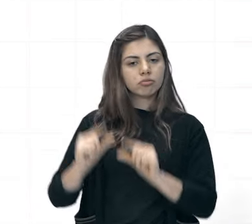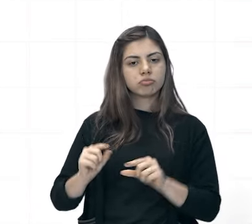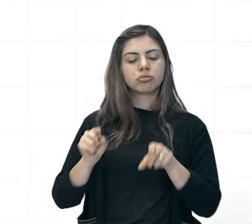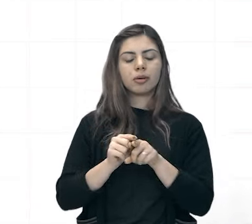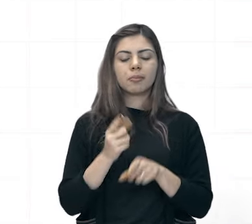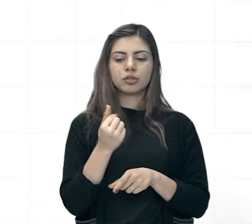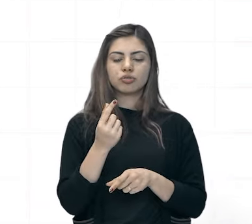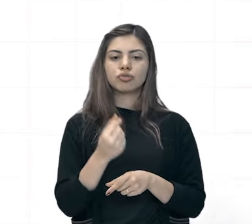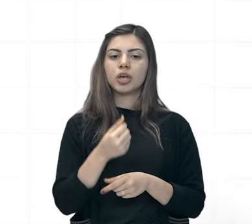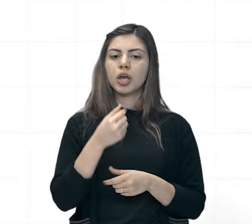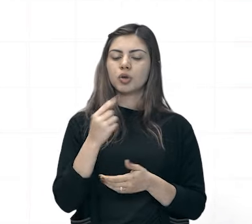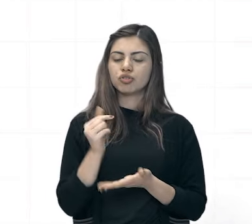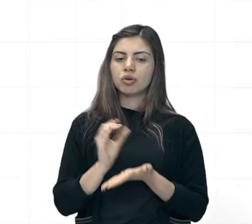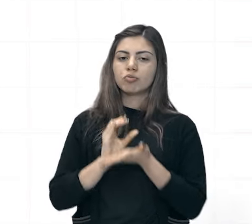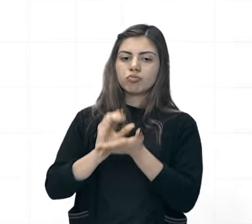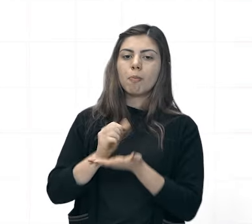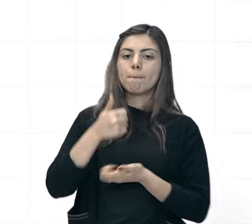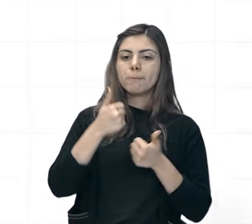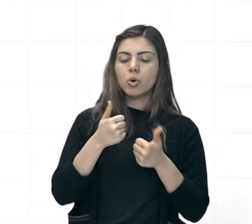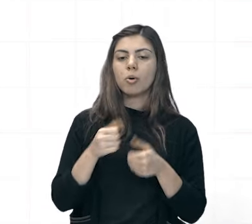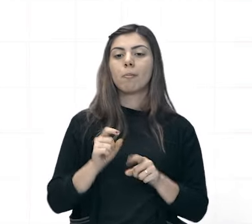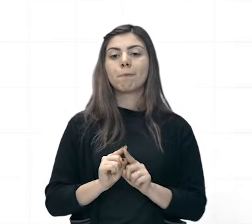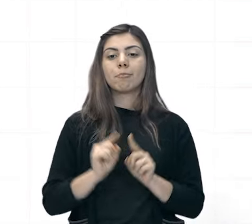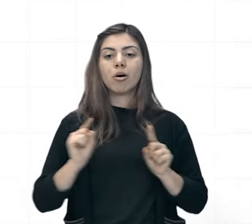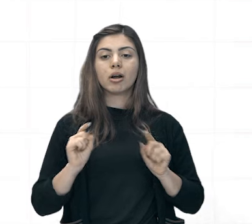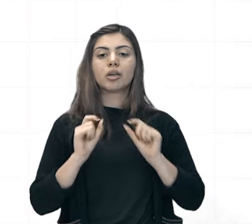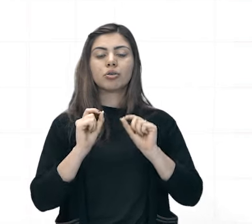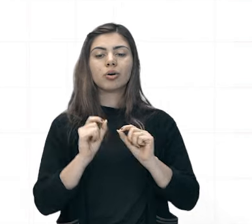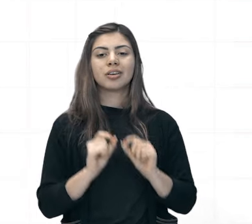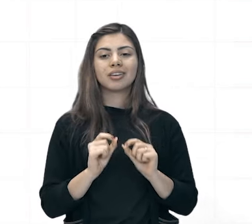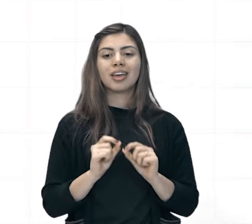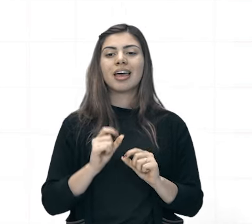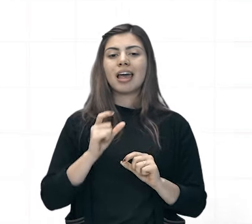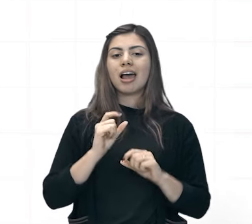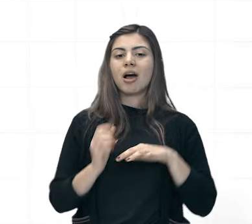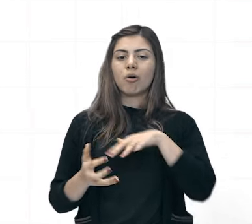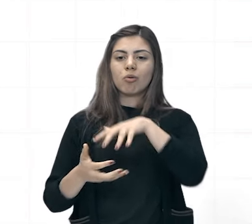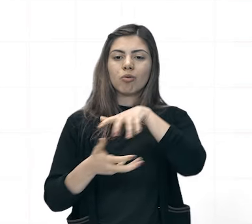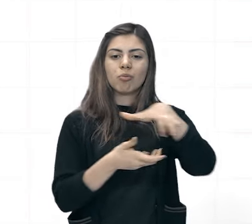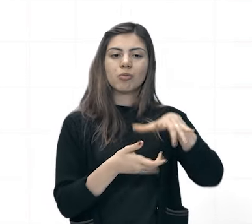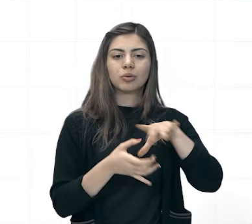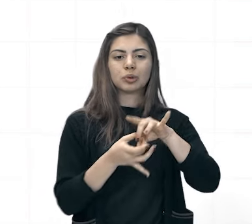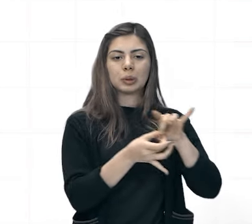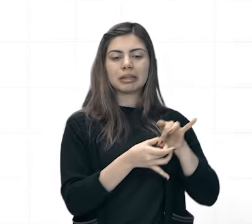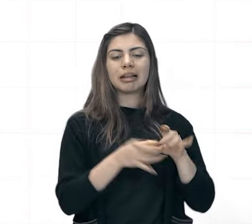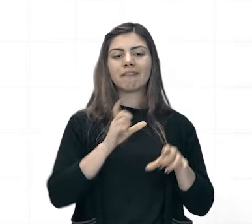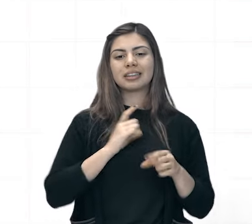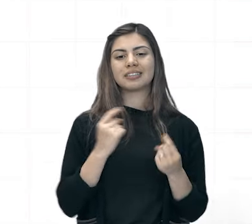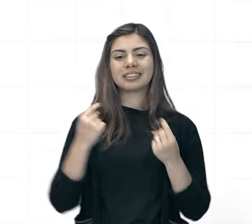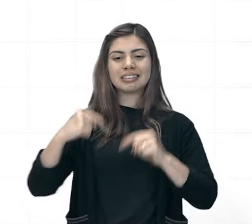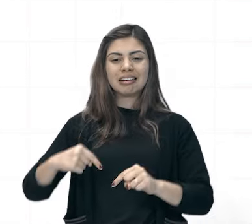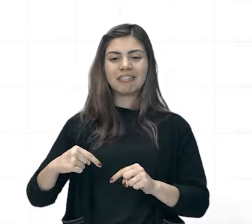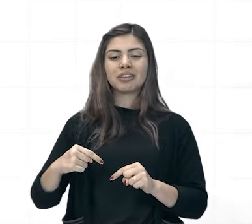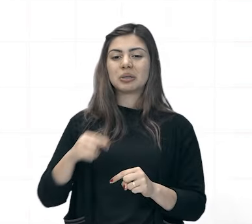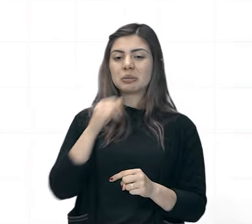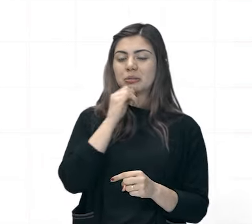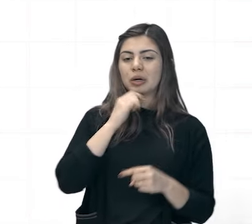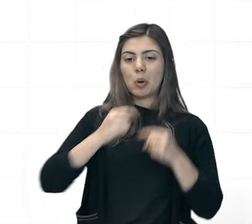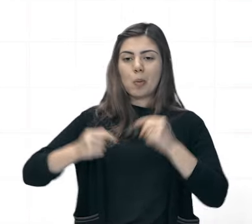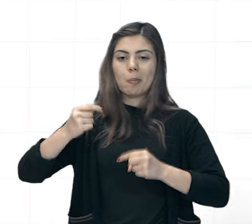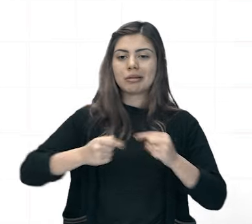justo, porém a globalização trouxe desafios como competição, instabilidade no trabalho